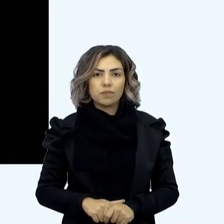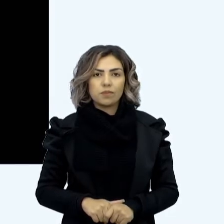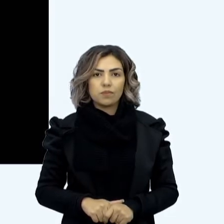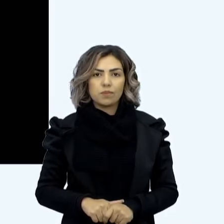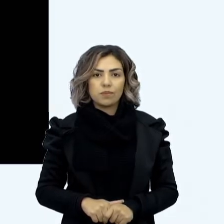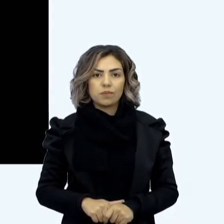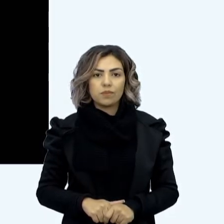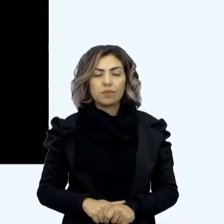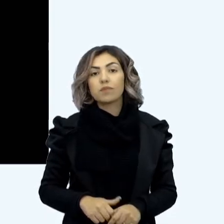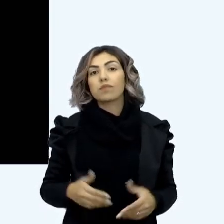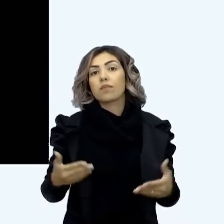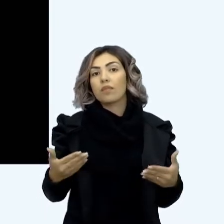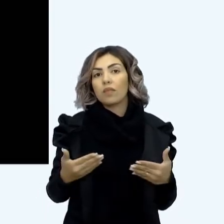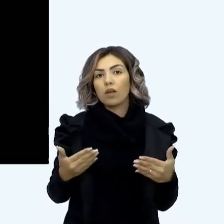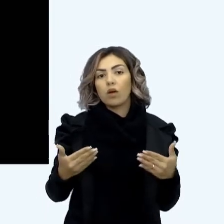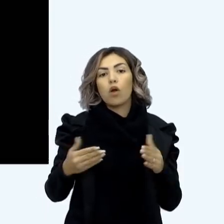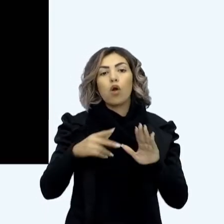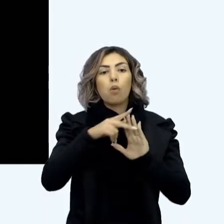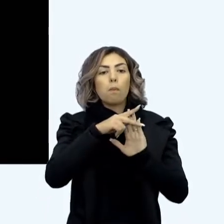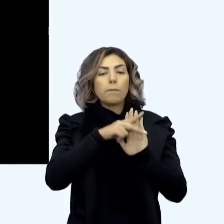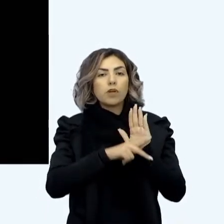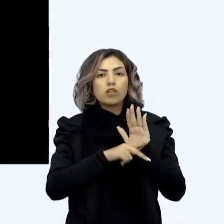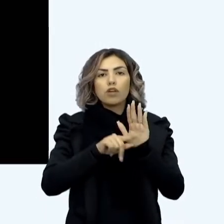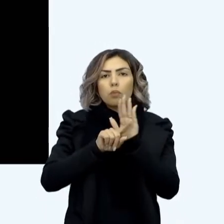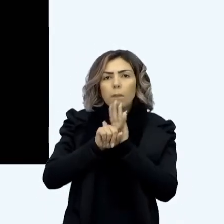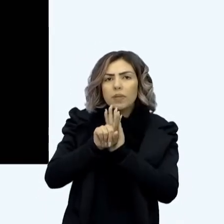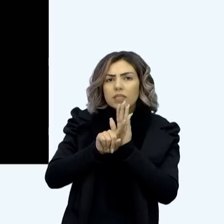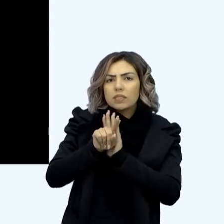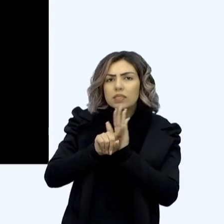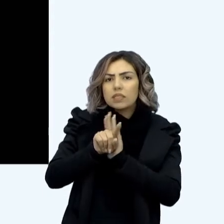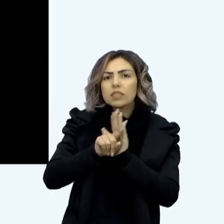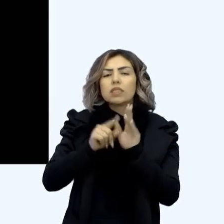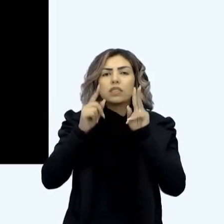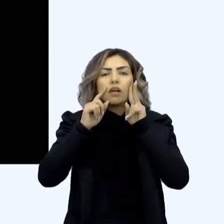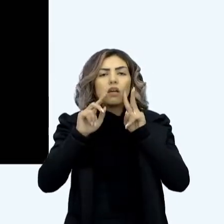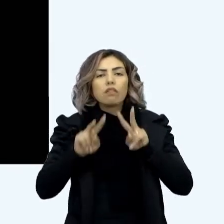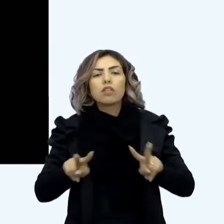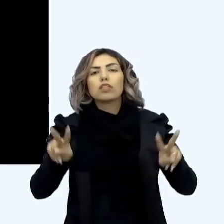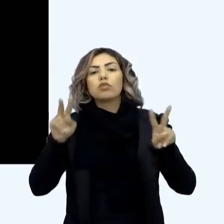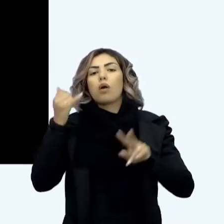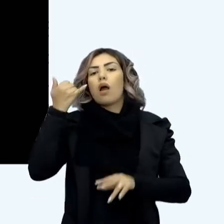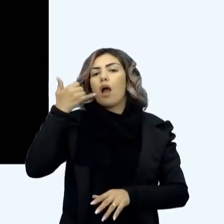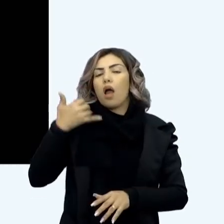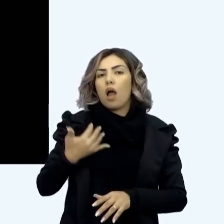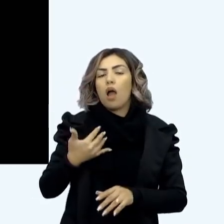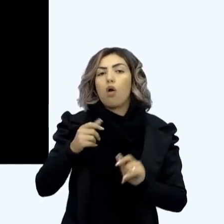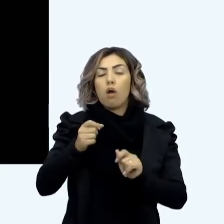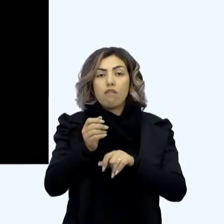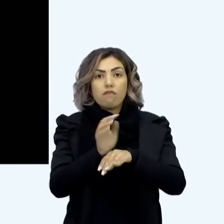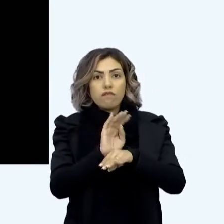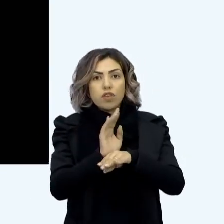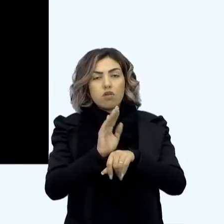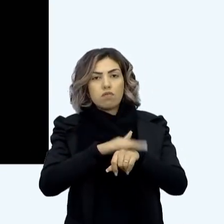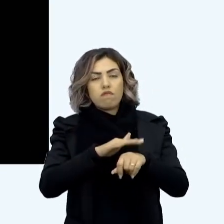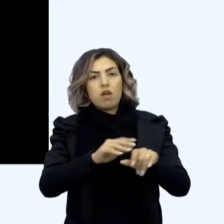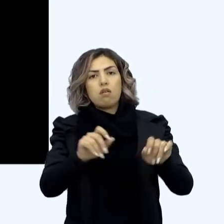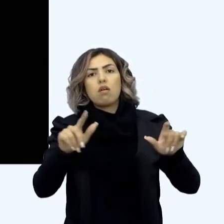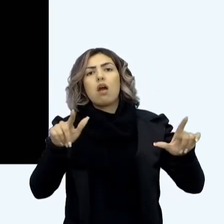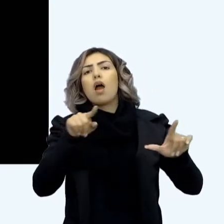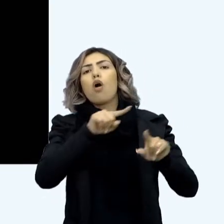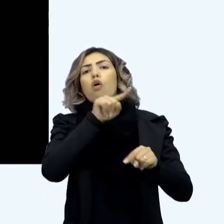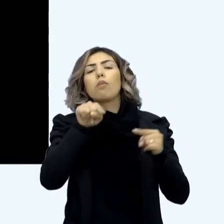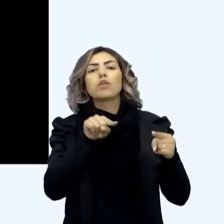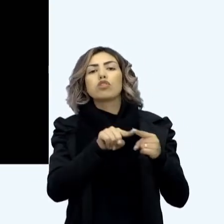O projeto de pesquisa Historiografia Audiovisual, a história do cinema escrita pelos filmes, busca investigar, levantar